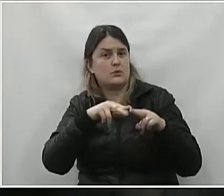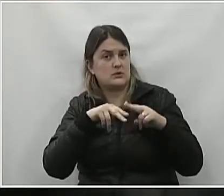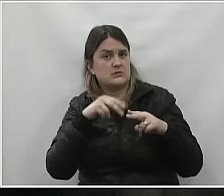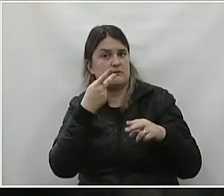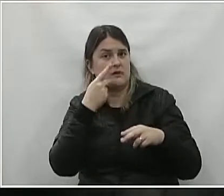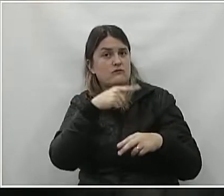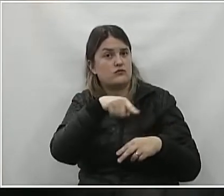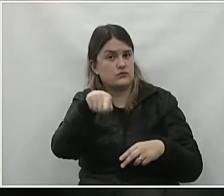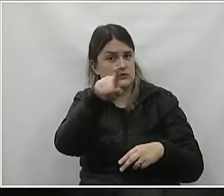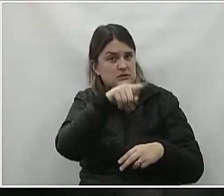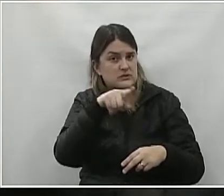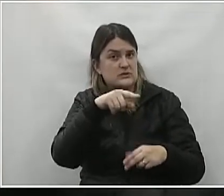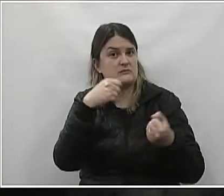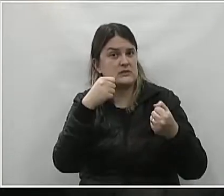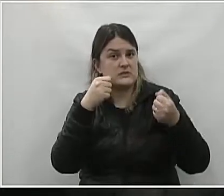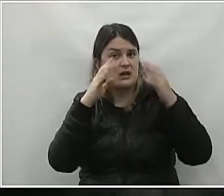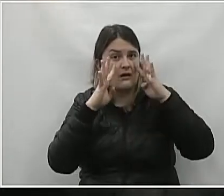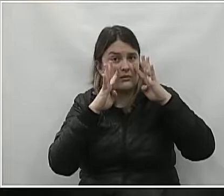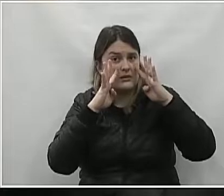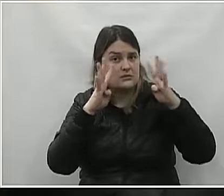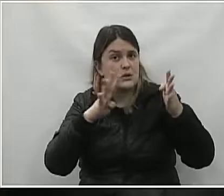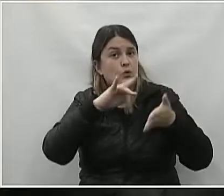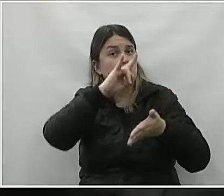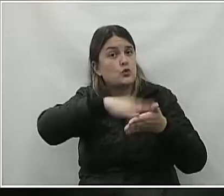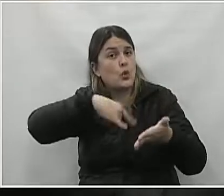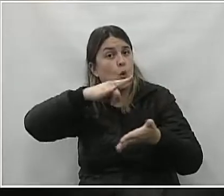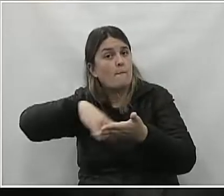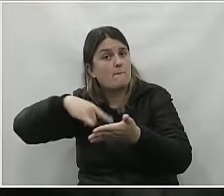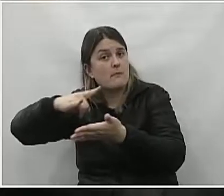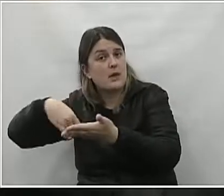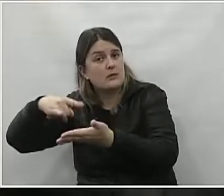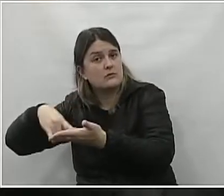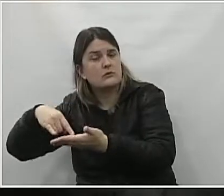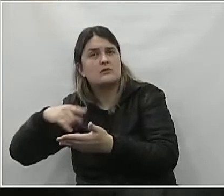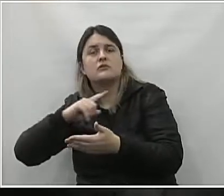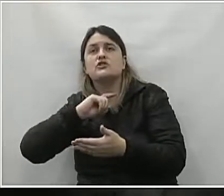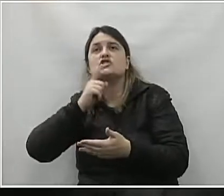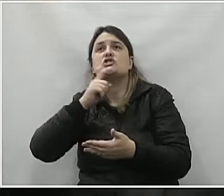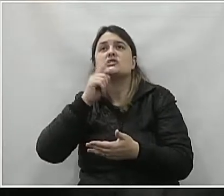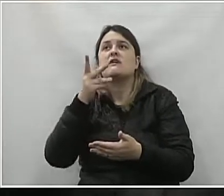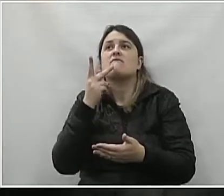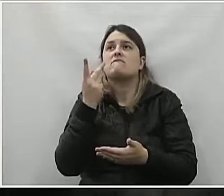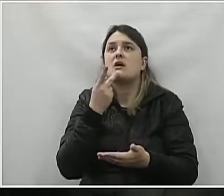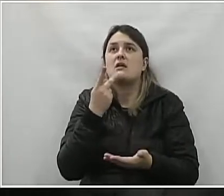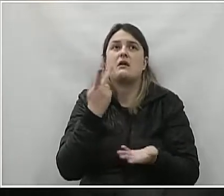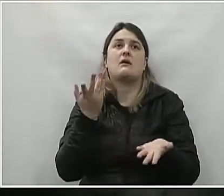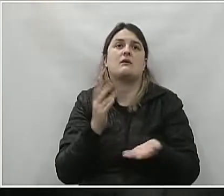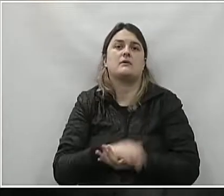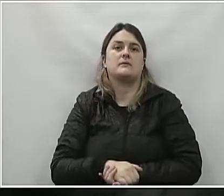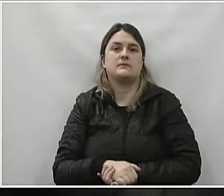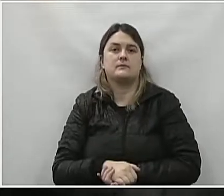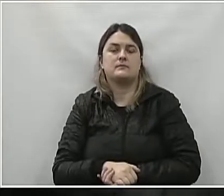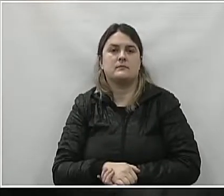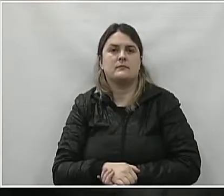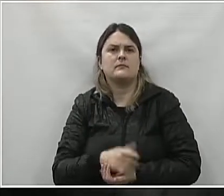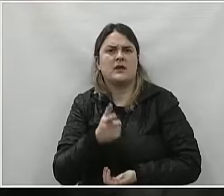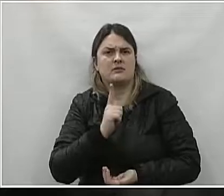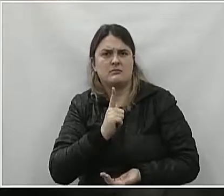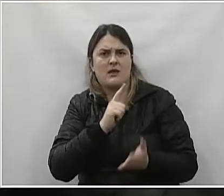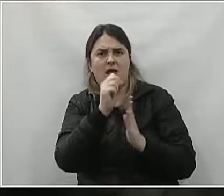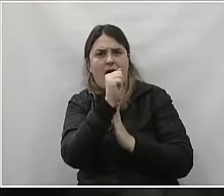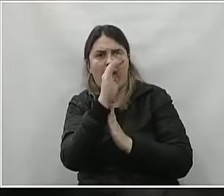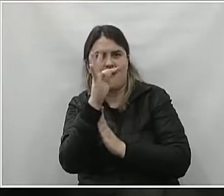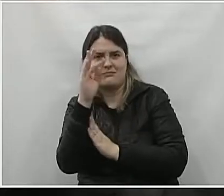digo, vocês têm que realmente se atentar a documentos. A documentos, não adianta às vezes a gente falar aqui. E existe uma